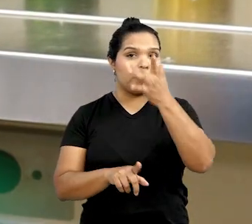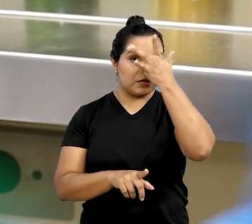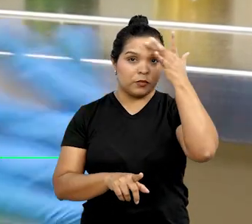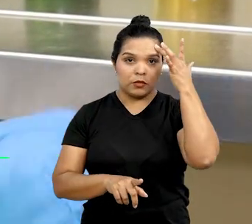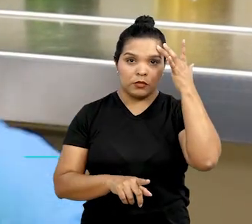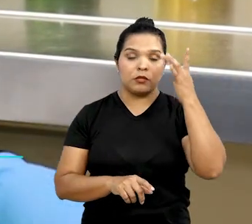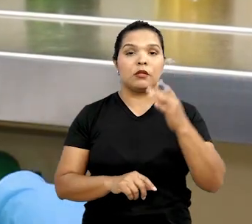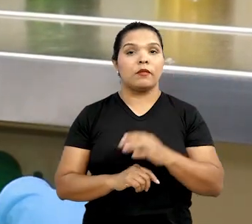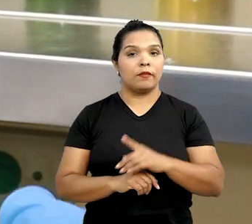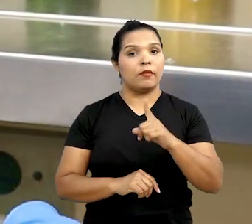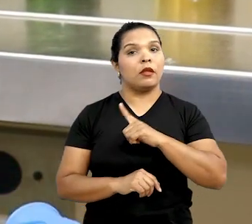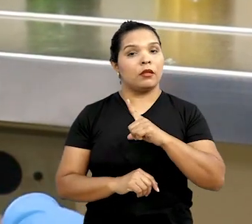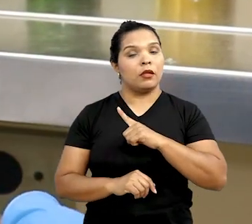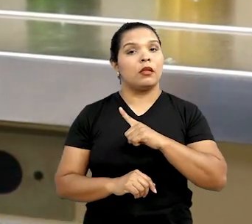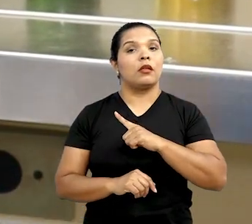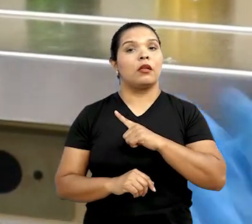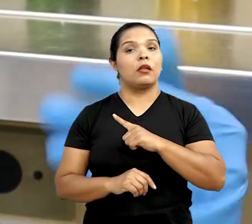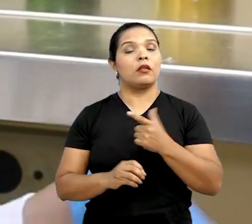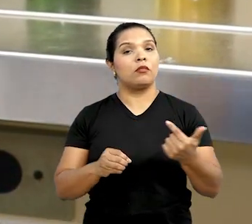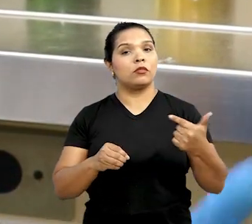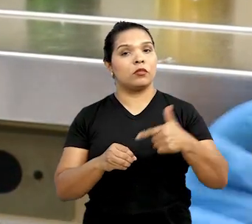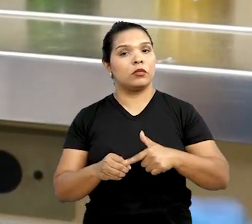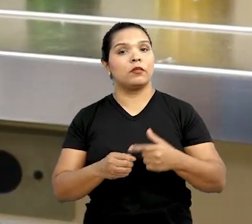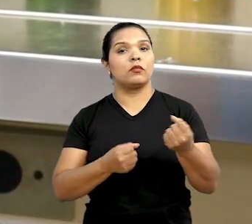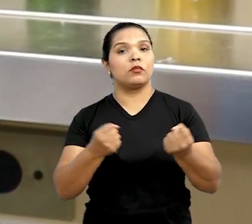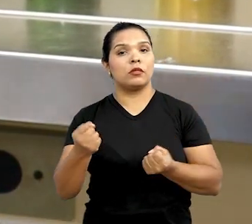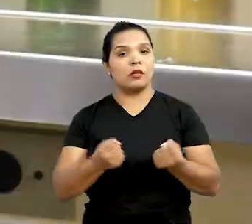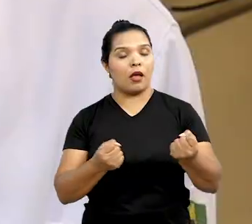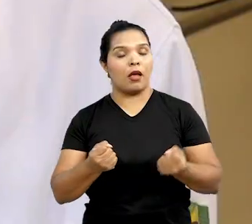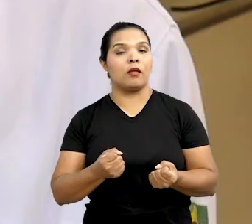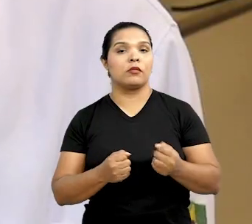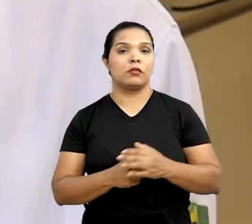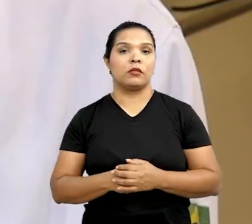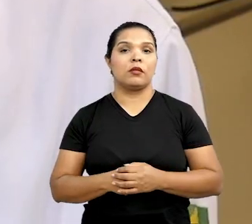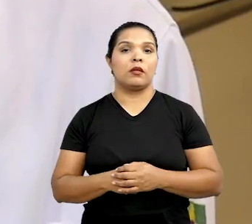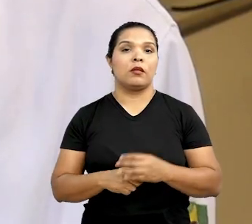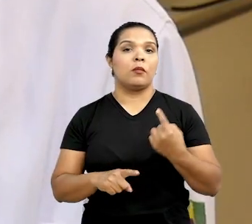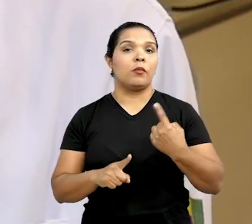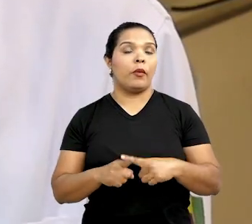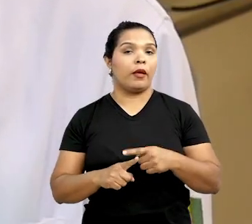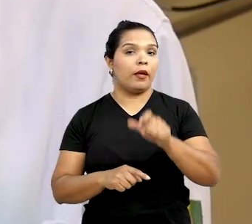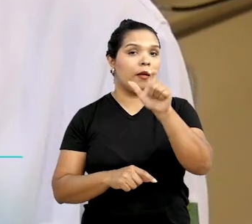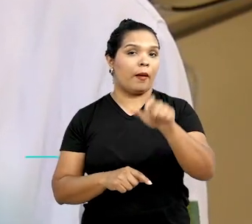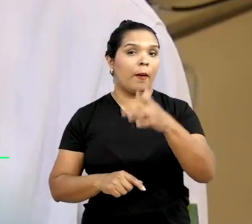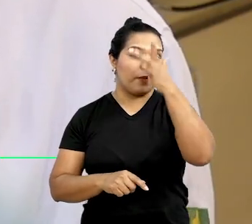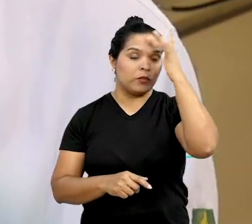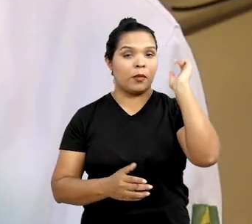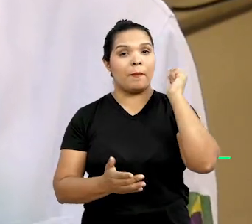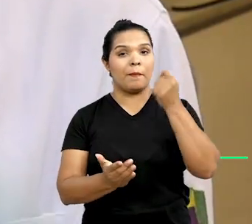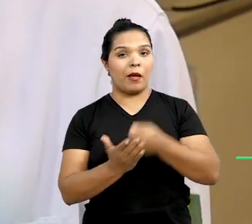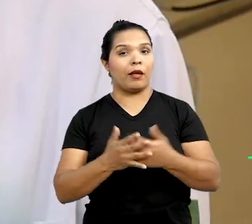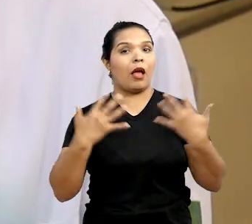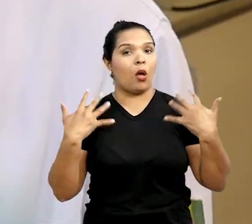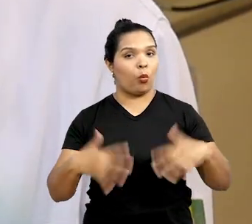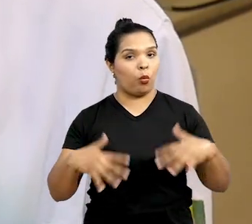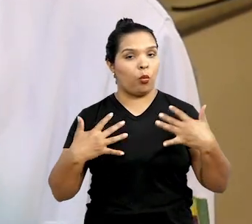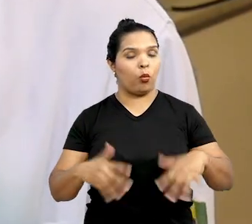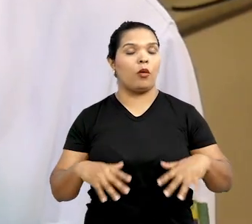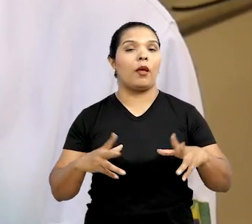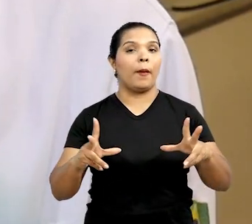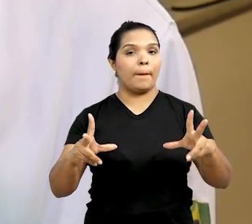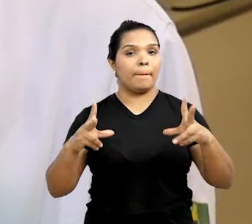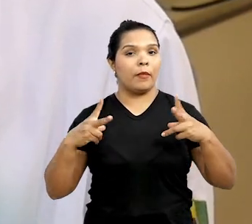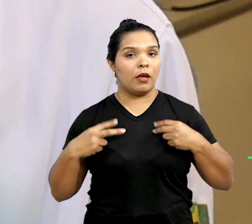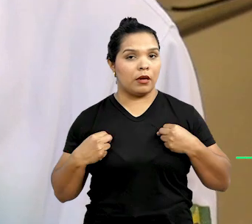as pessoas que vão consumir esse combustível nos seus carros e tudo mais. O consumidor ele paga por um produto que já é caro, e ele